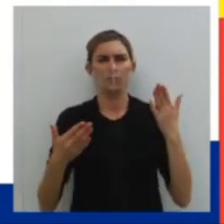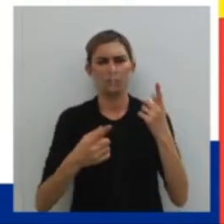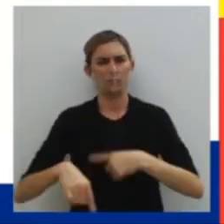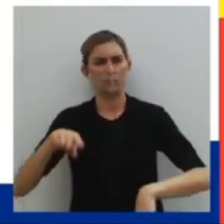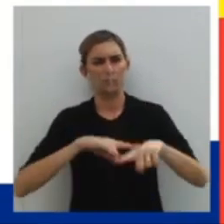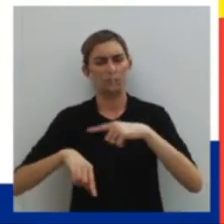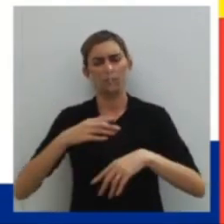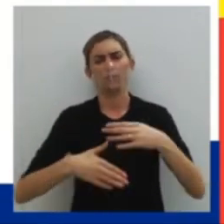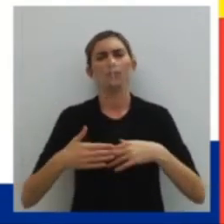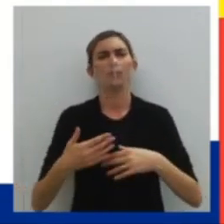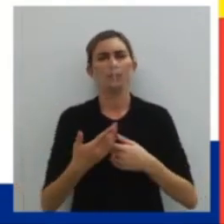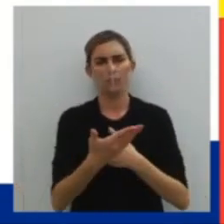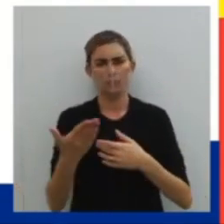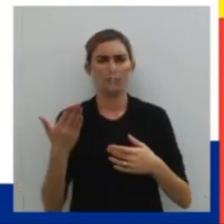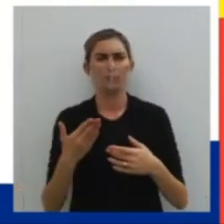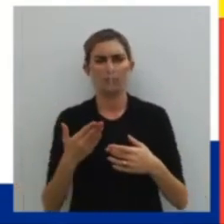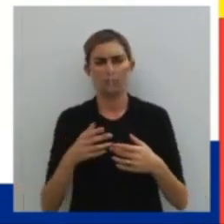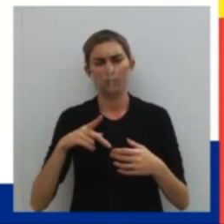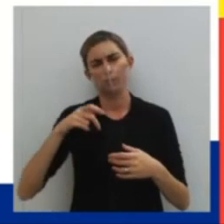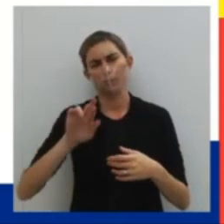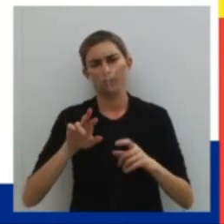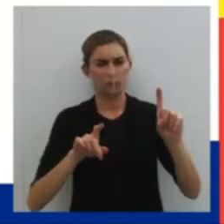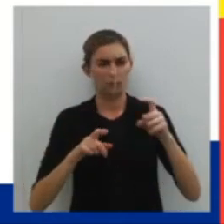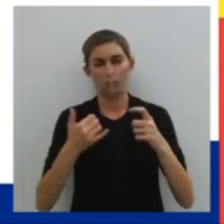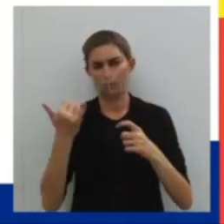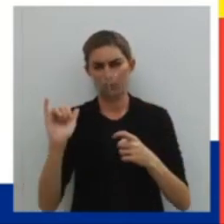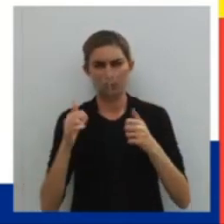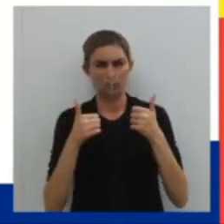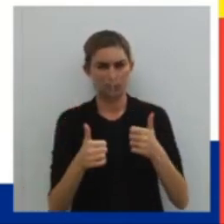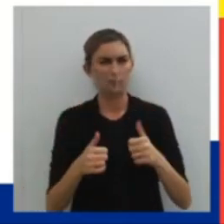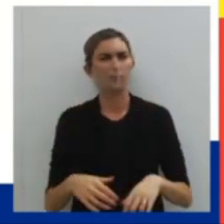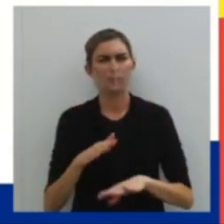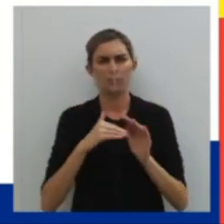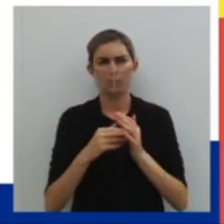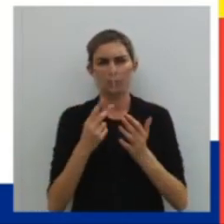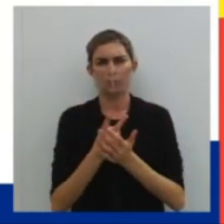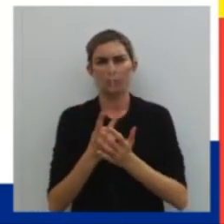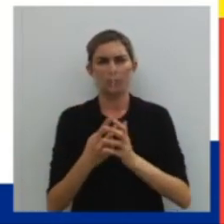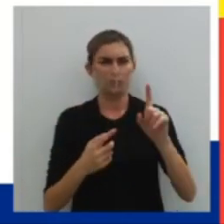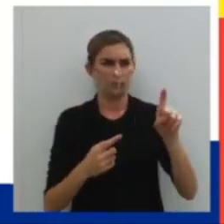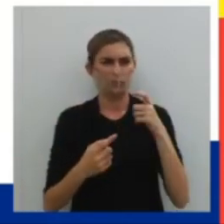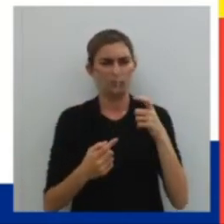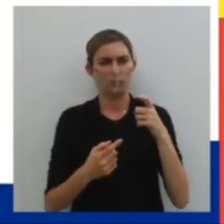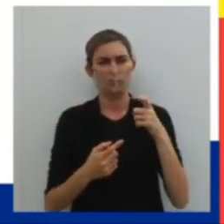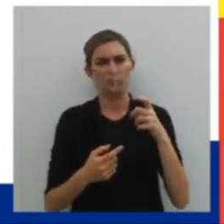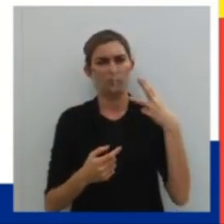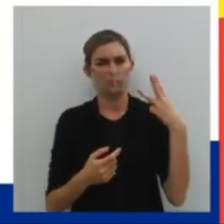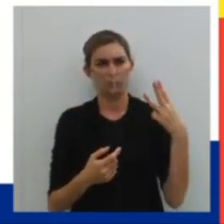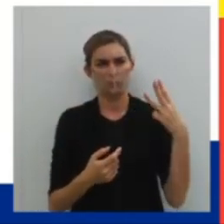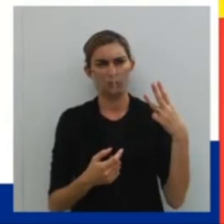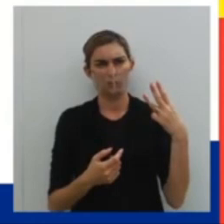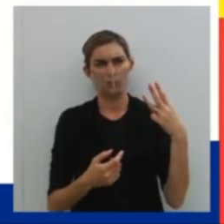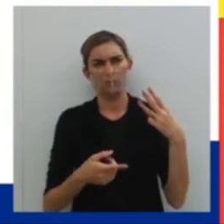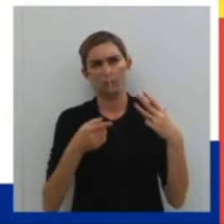relação estabelecida no par ordenado XY, beleza? Então, observe, toda vez que o X for 3,